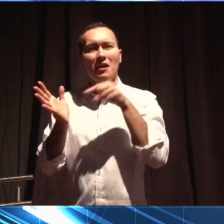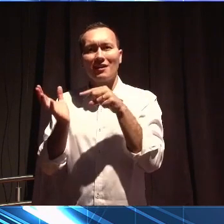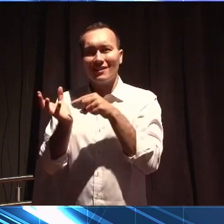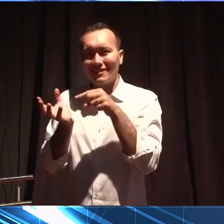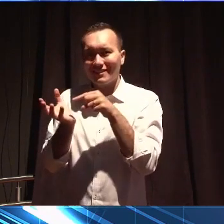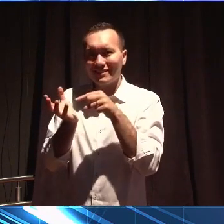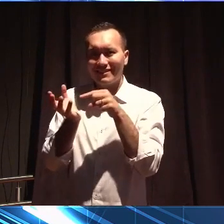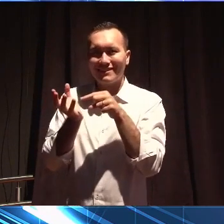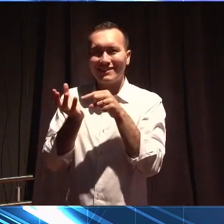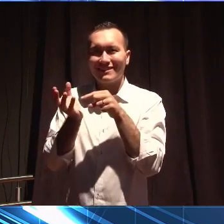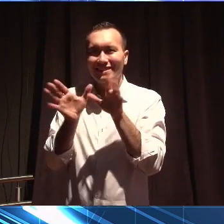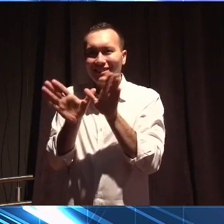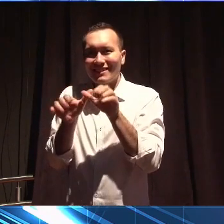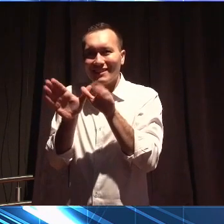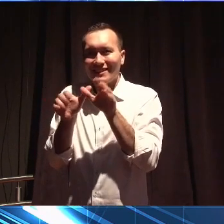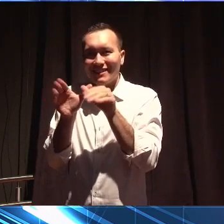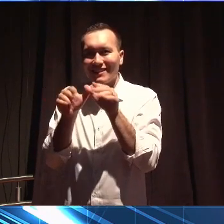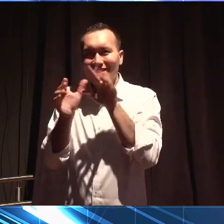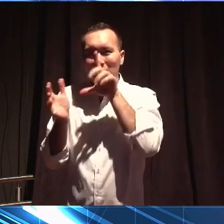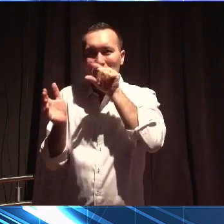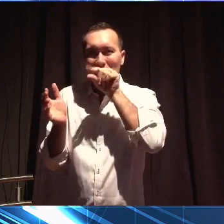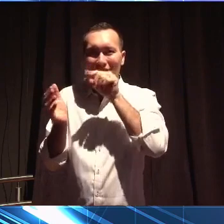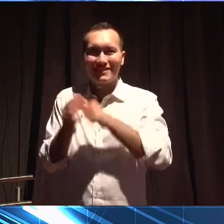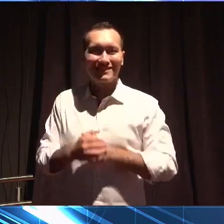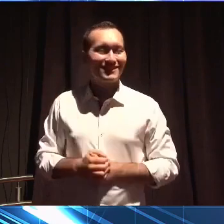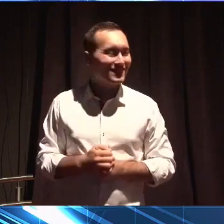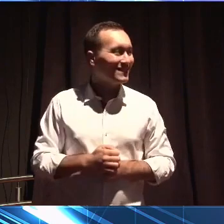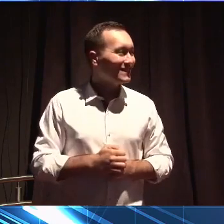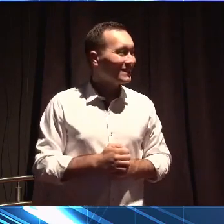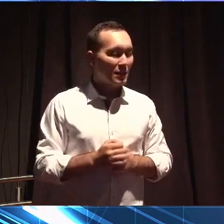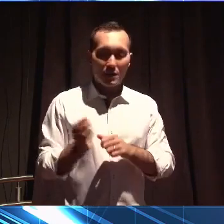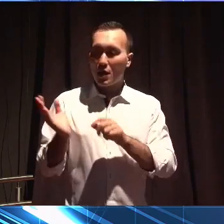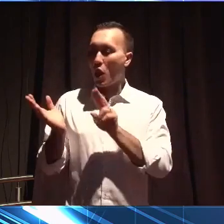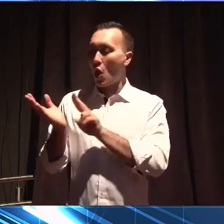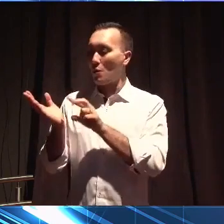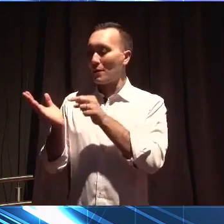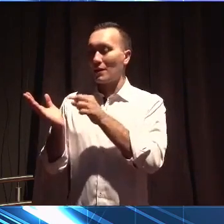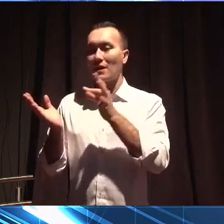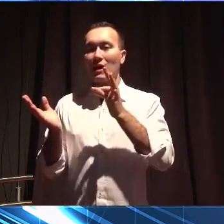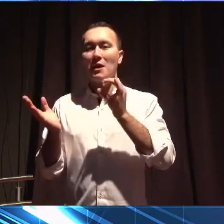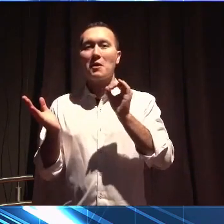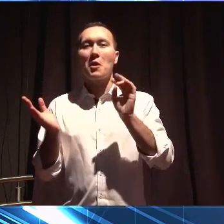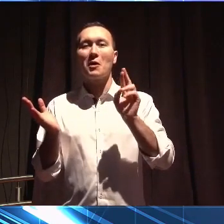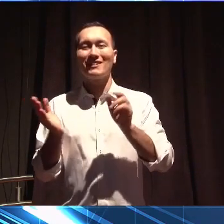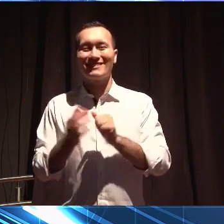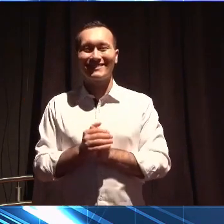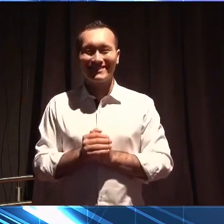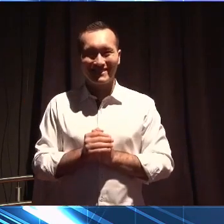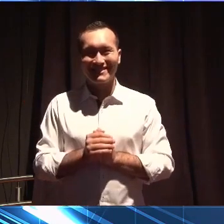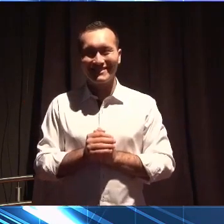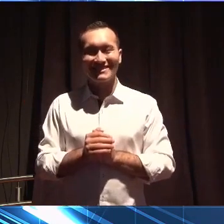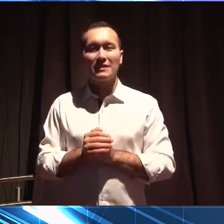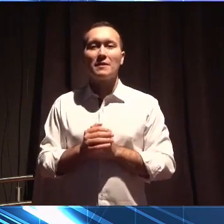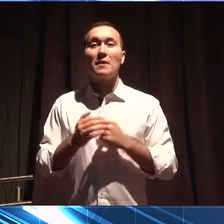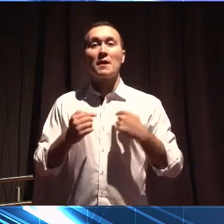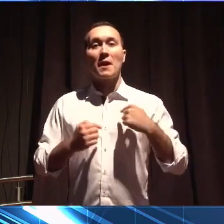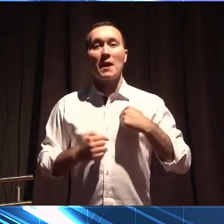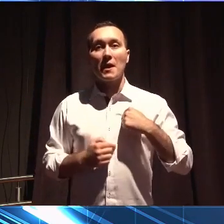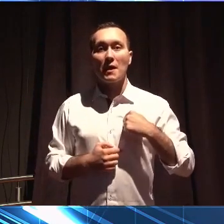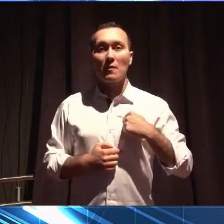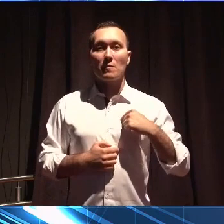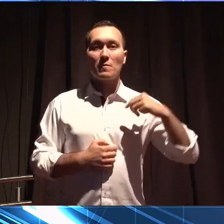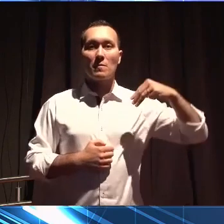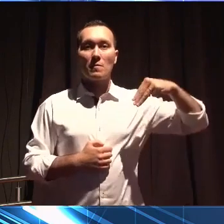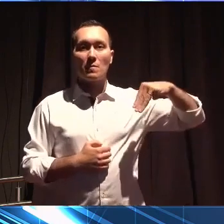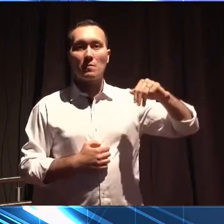palestra. Certeza que vocês conheceriam o Thor. Eu sou o Marcos, eu sou javeiro aí.